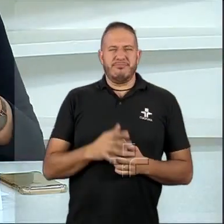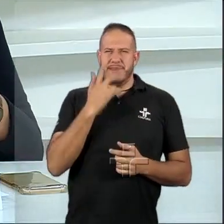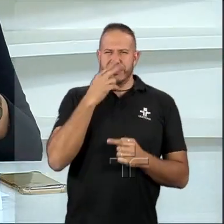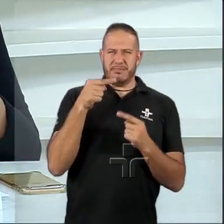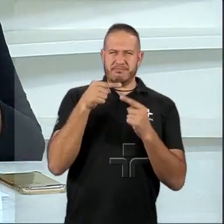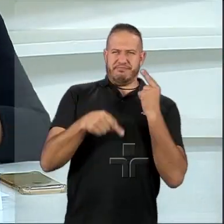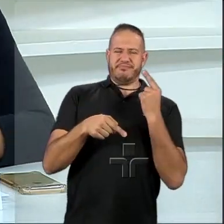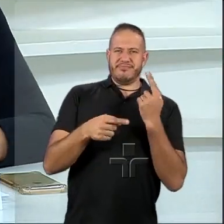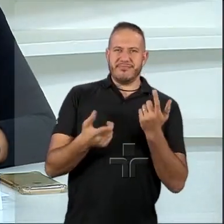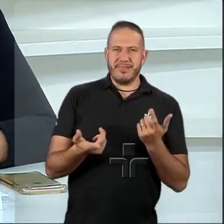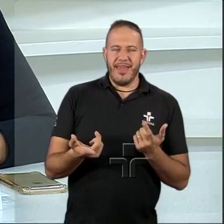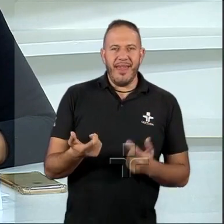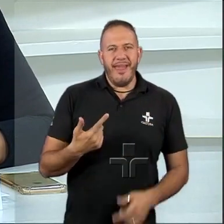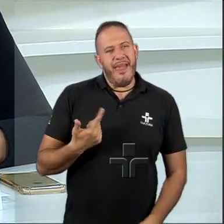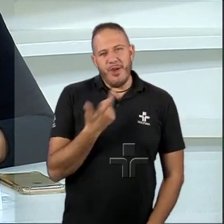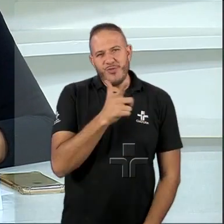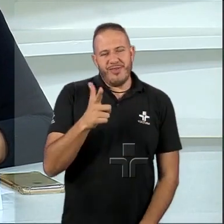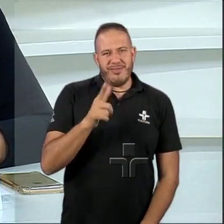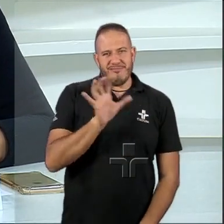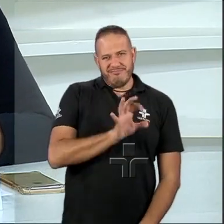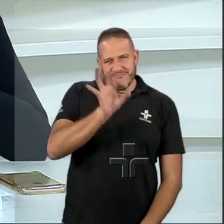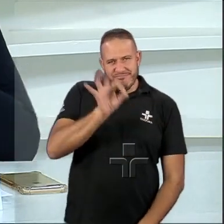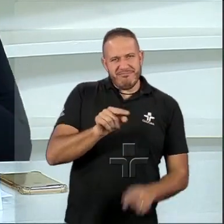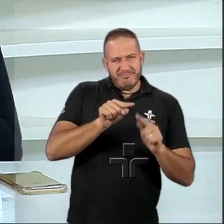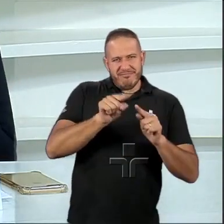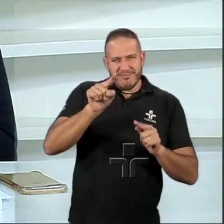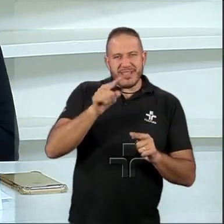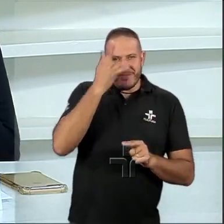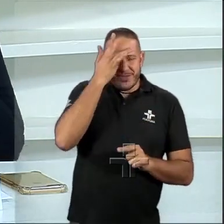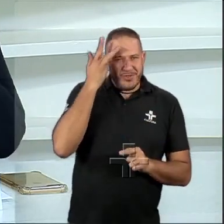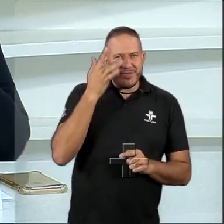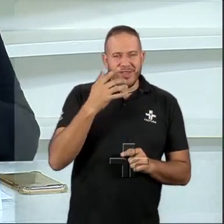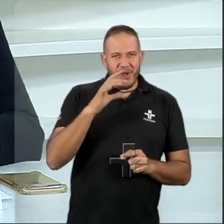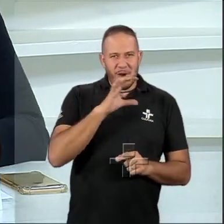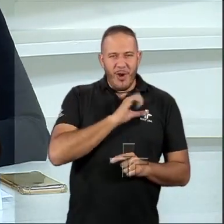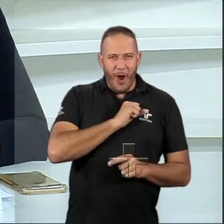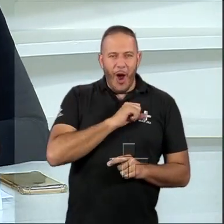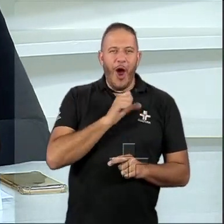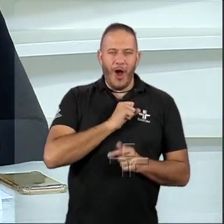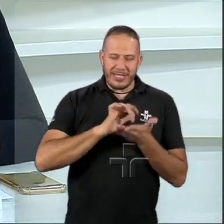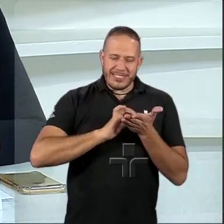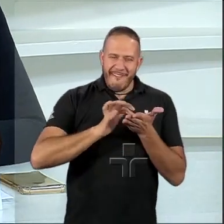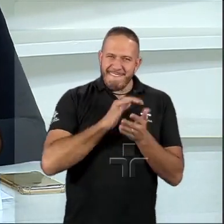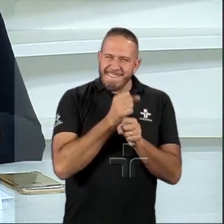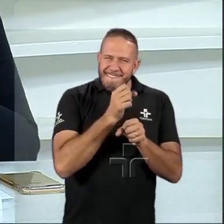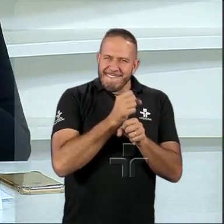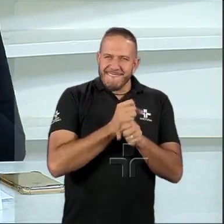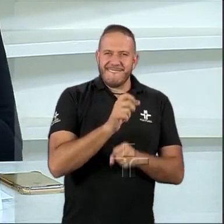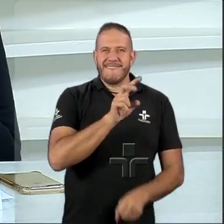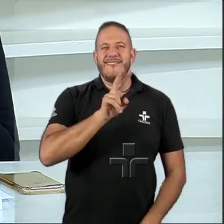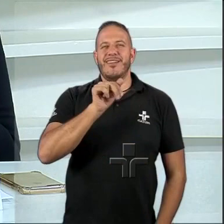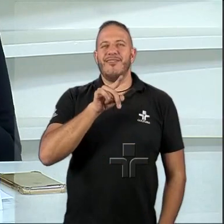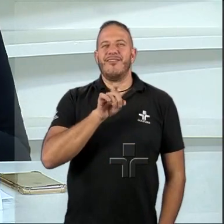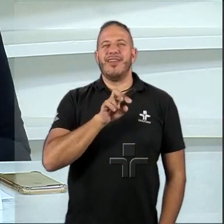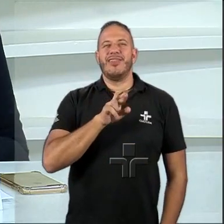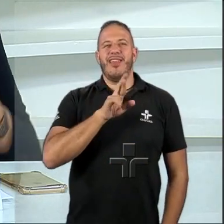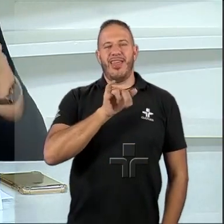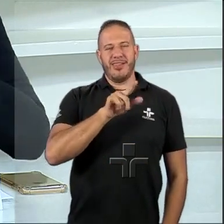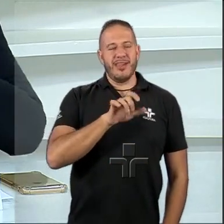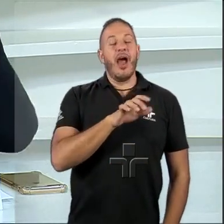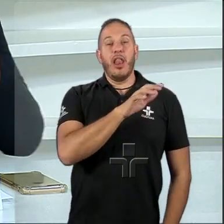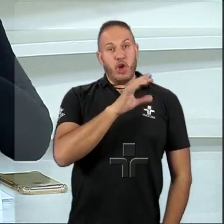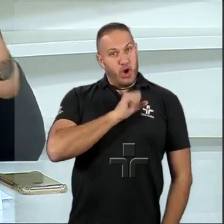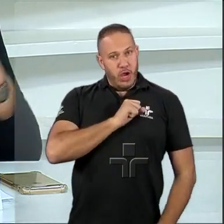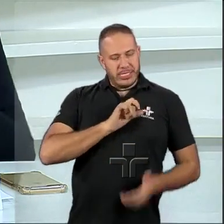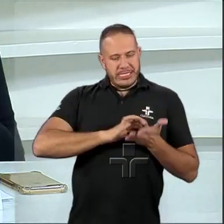os números, Ricardo. Quem gosta de fazer essas contas é o professor Vanderlei Guilherme dos Santos, que é uma coisa muito interessante. Quando a